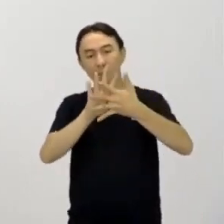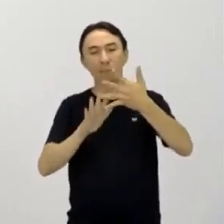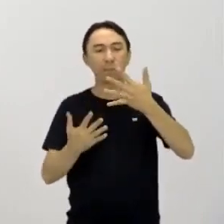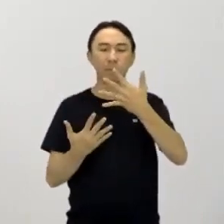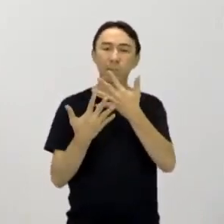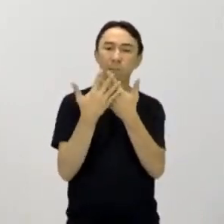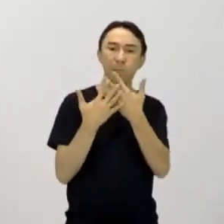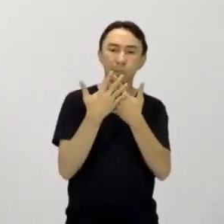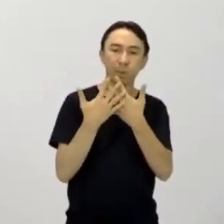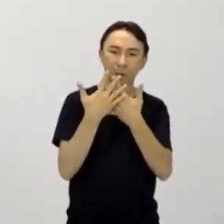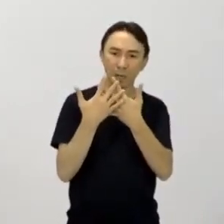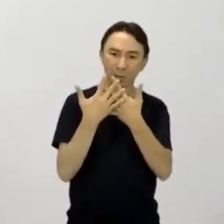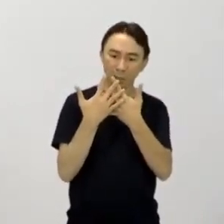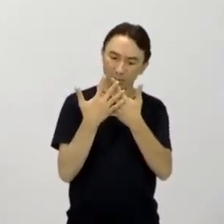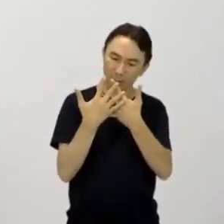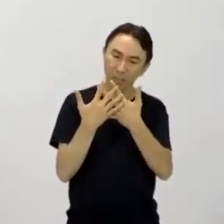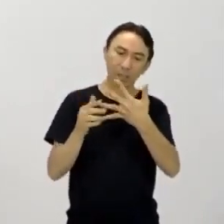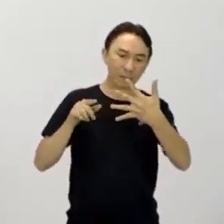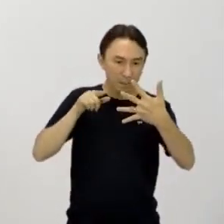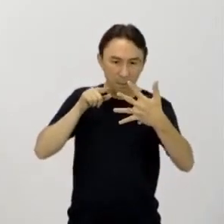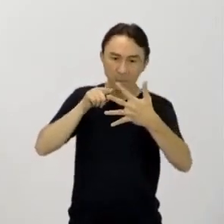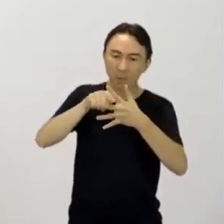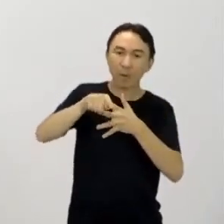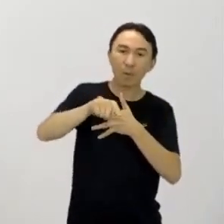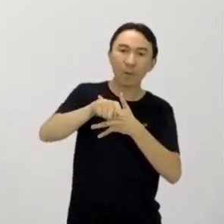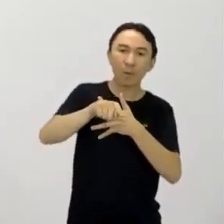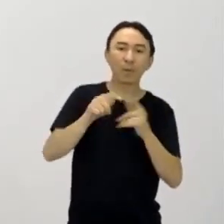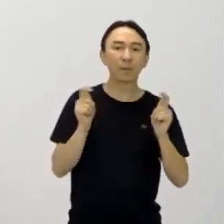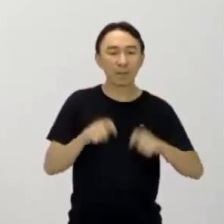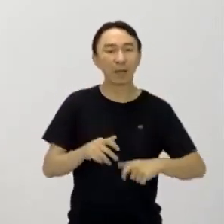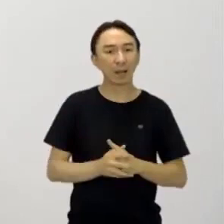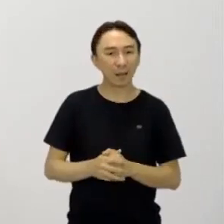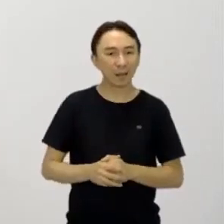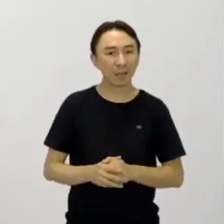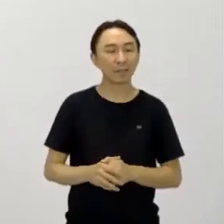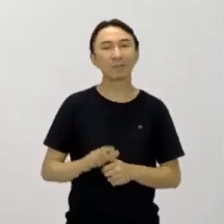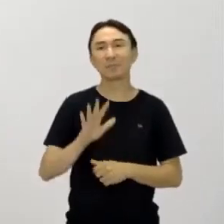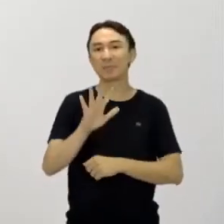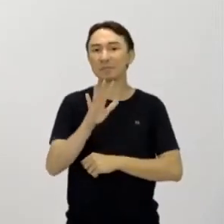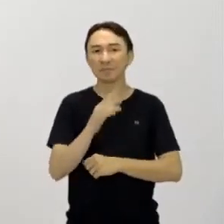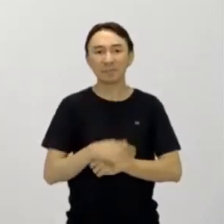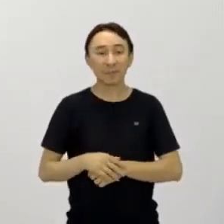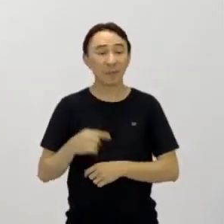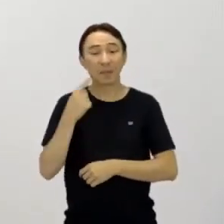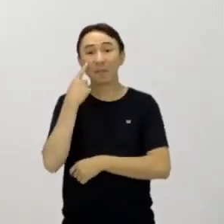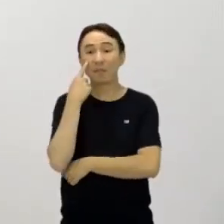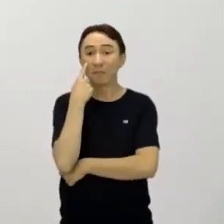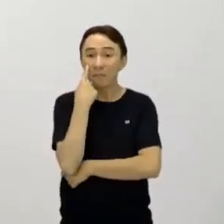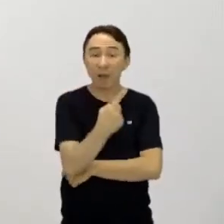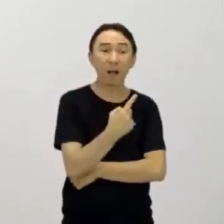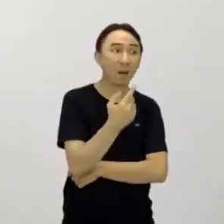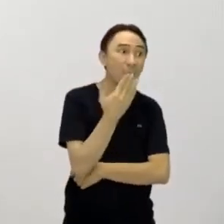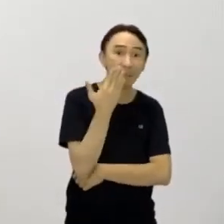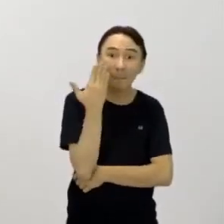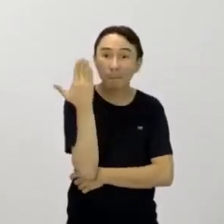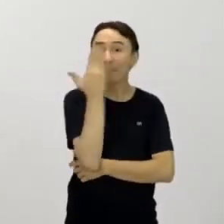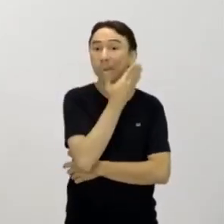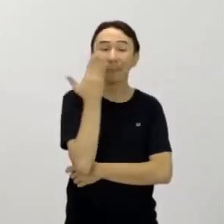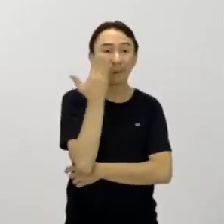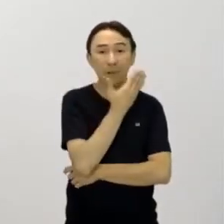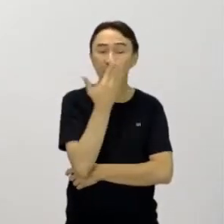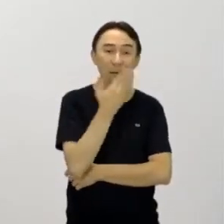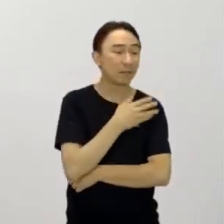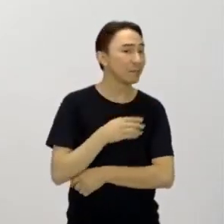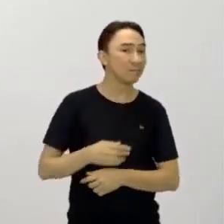ali agregadinha, ou que fosse umas bolinhas e tal. Aí a gente já está pensando em modelos, porque eu não vejo, eu não sei como que é a matéria bem